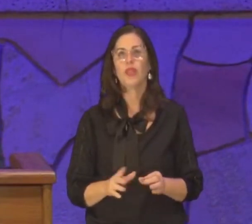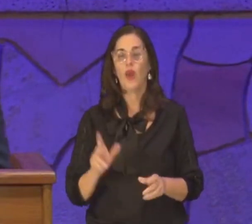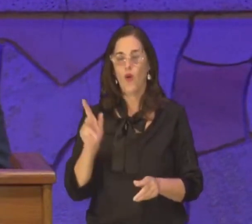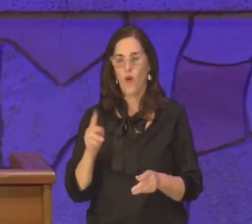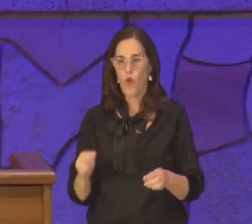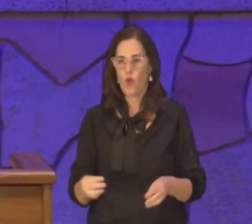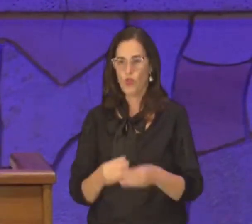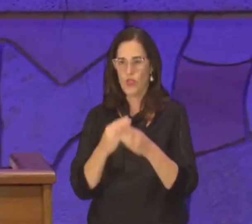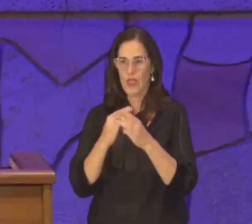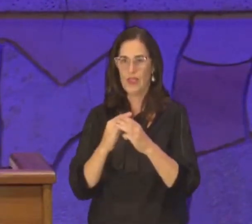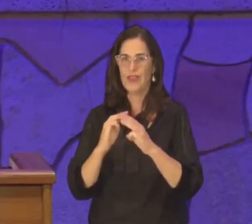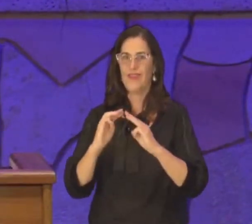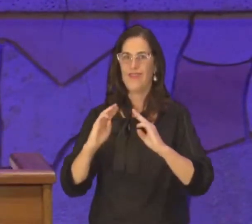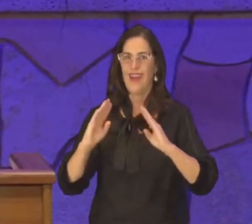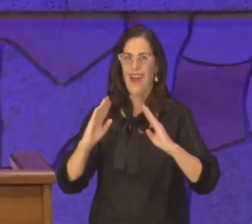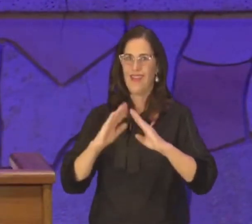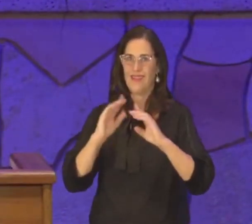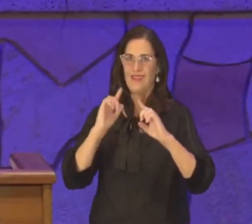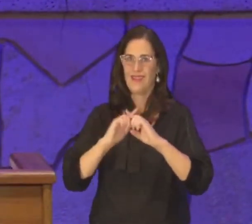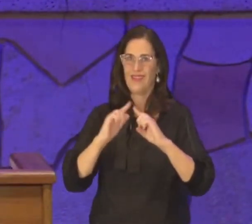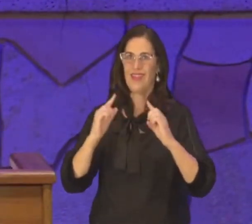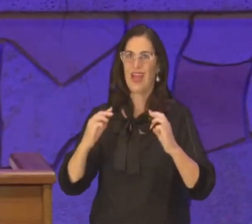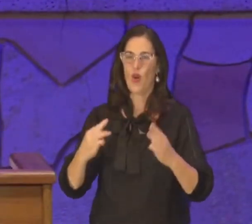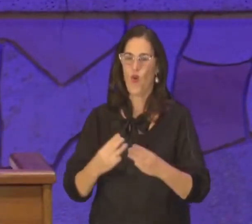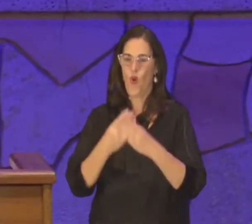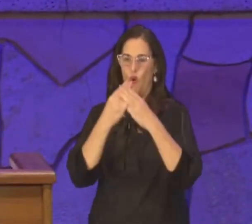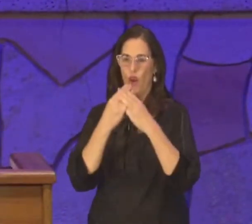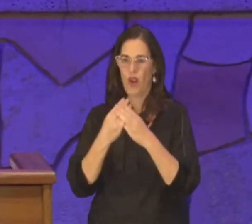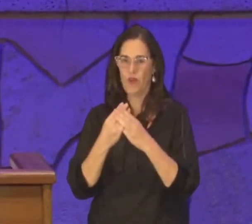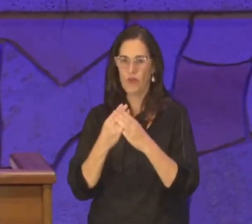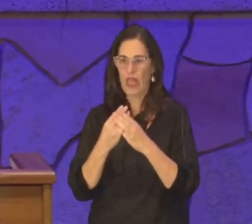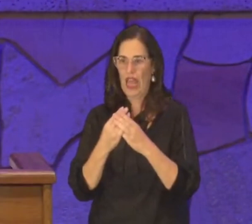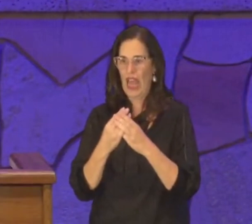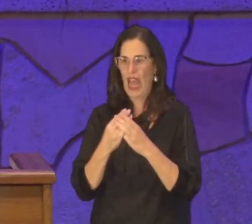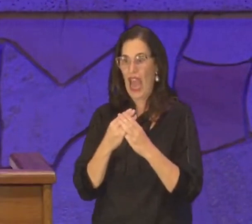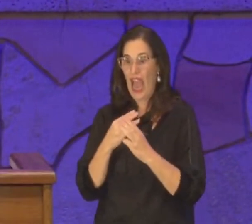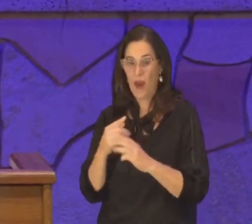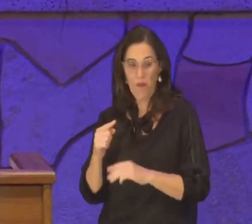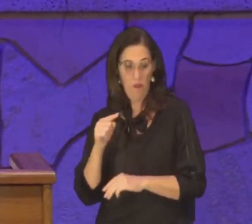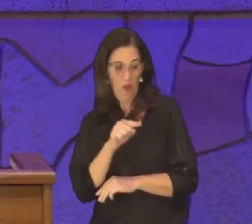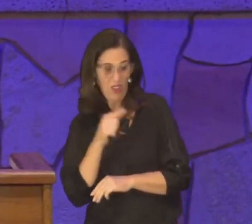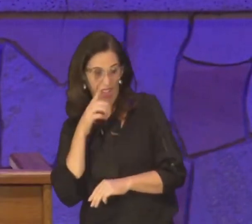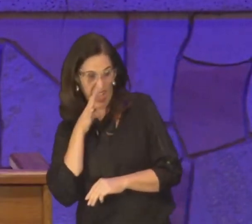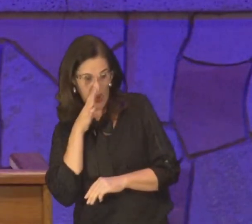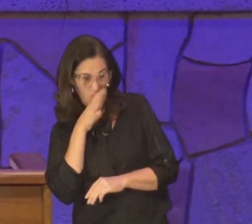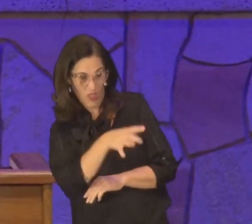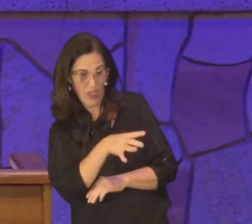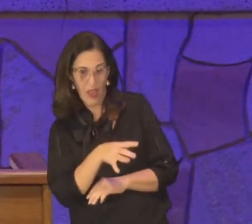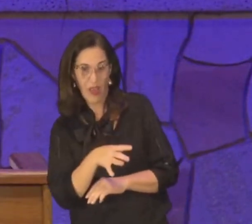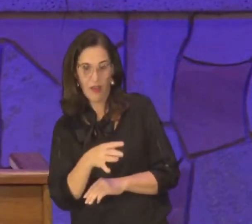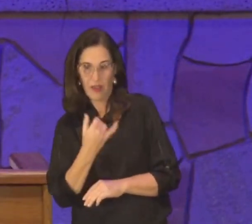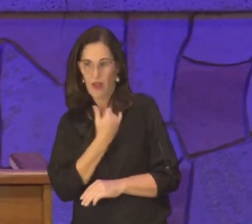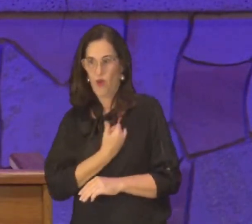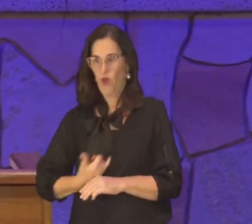sinagogas começaram, infelizmente, a denunciar os cristãos ao império.